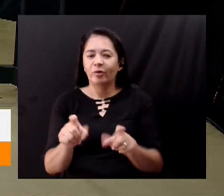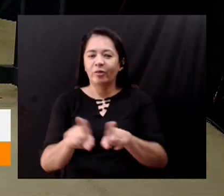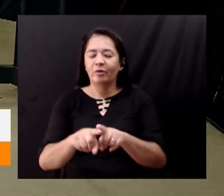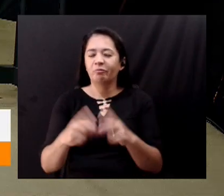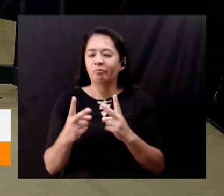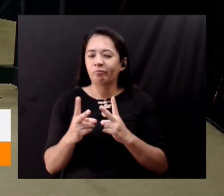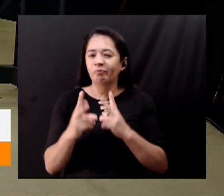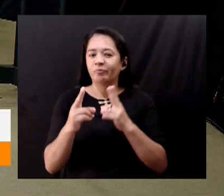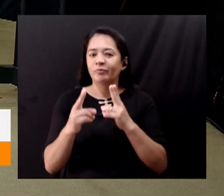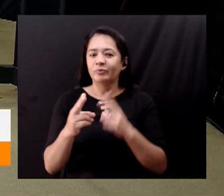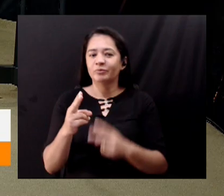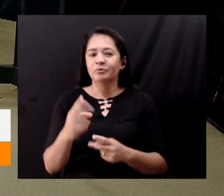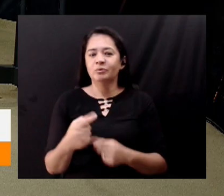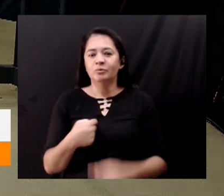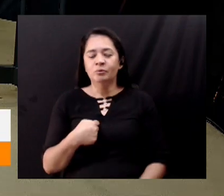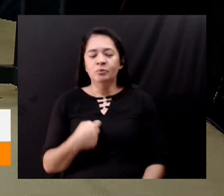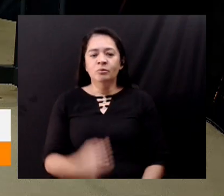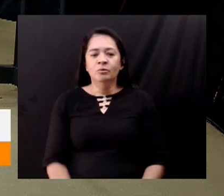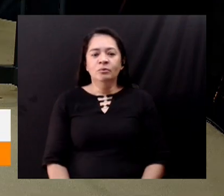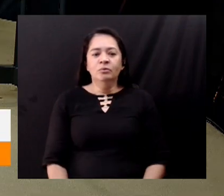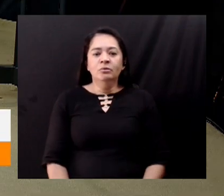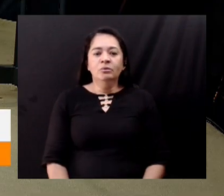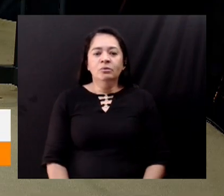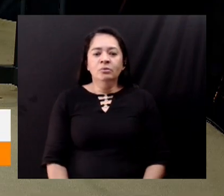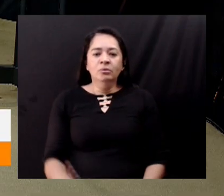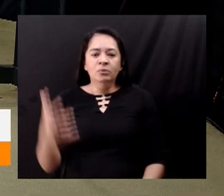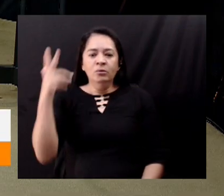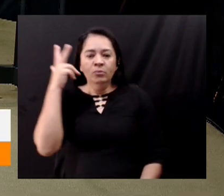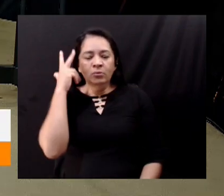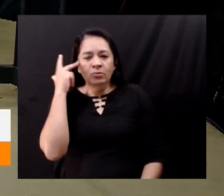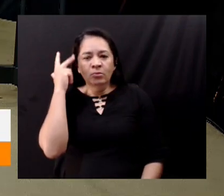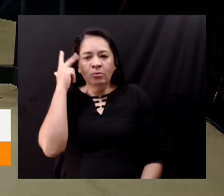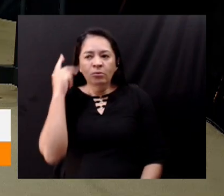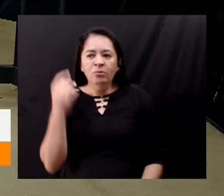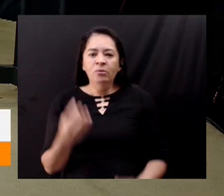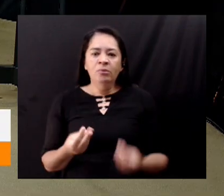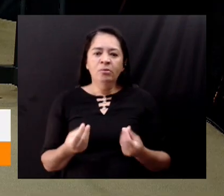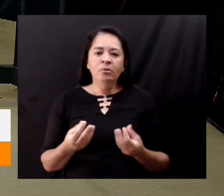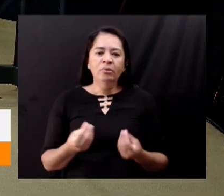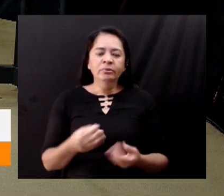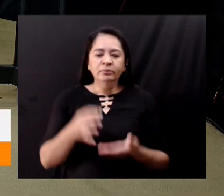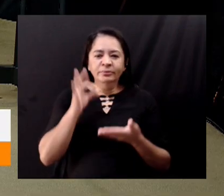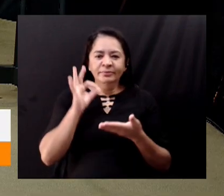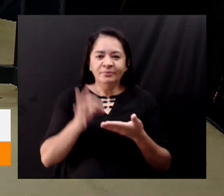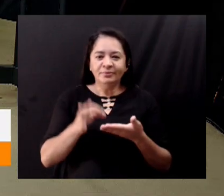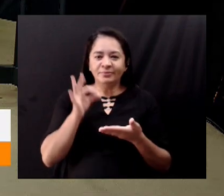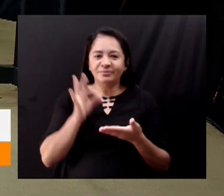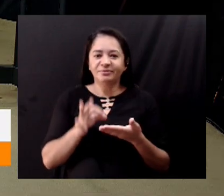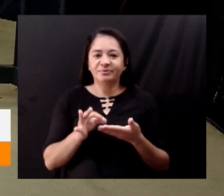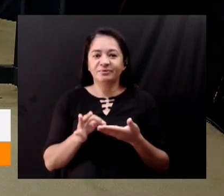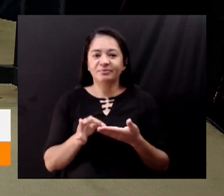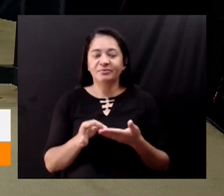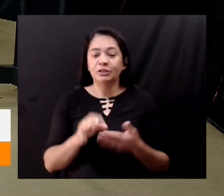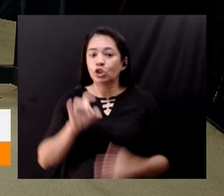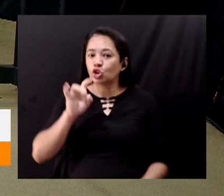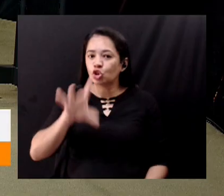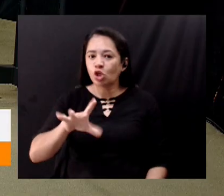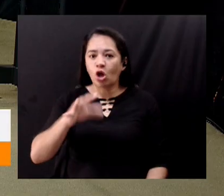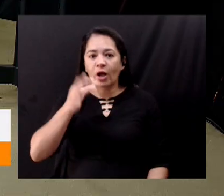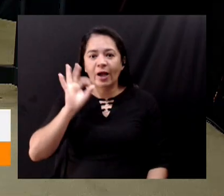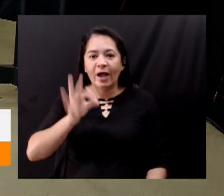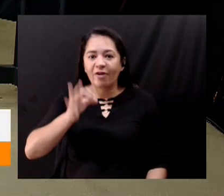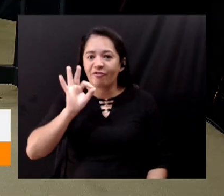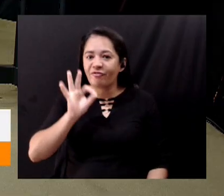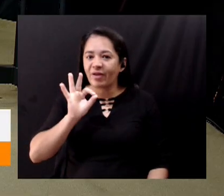comigo, né? E é algo natural. Esse café da manhã, o café que eu digo só o café, não é café com pão e manteiga, não, é o